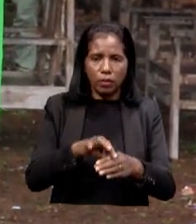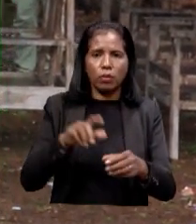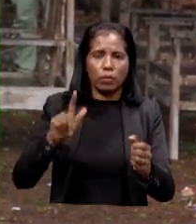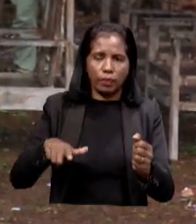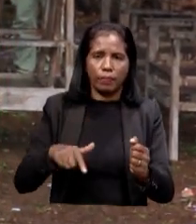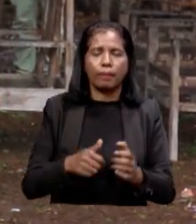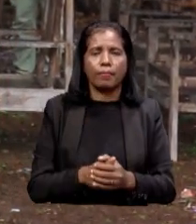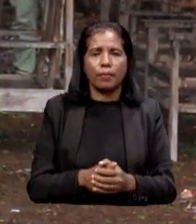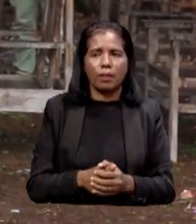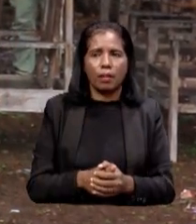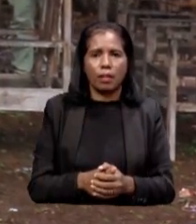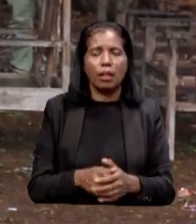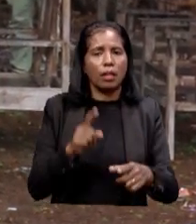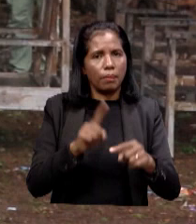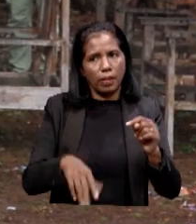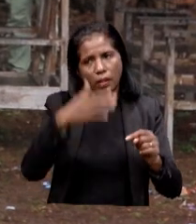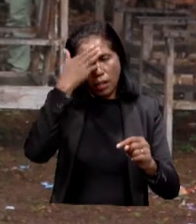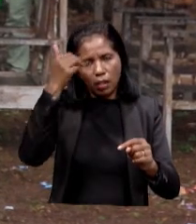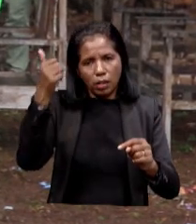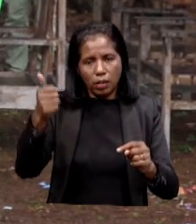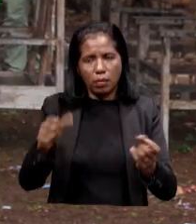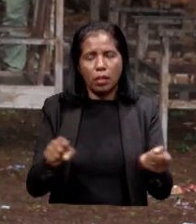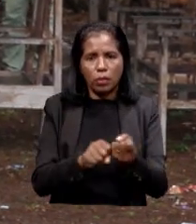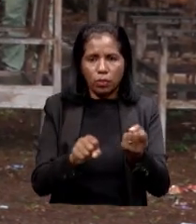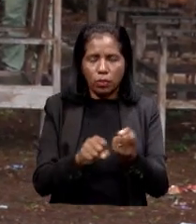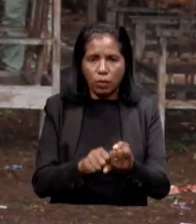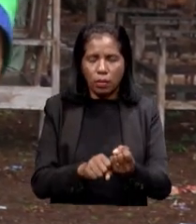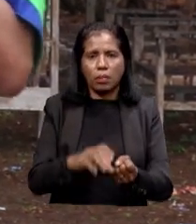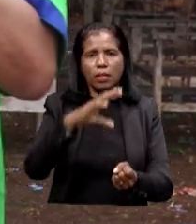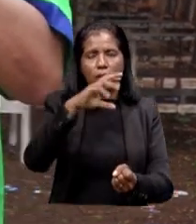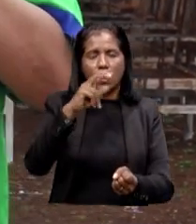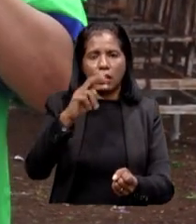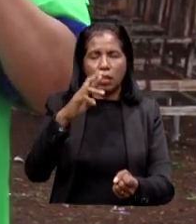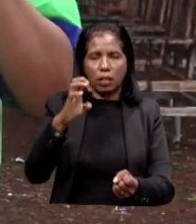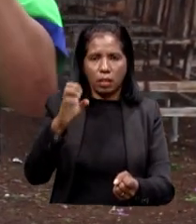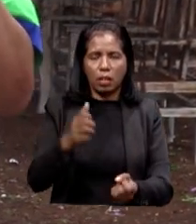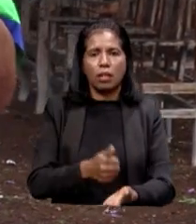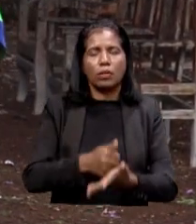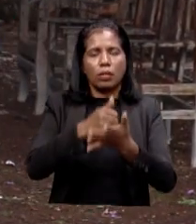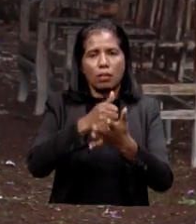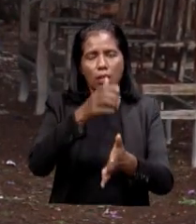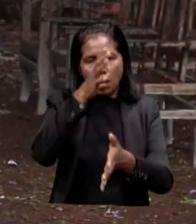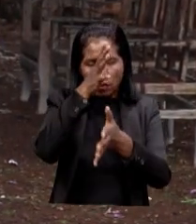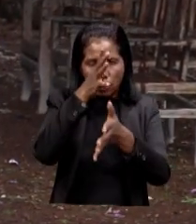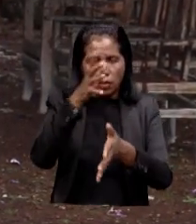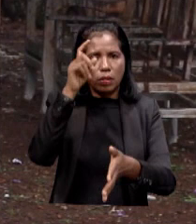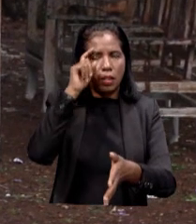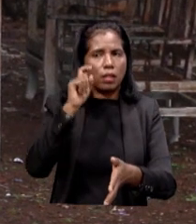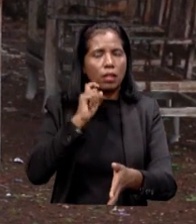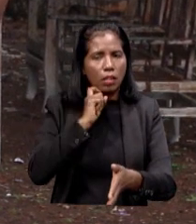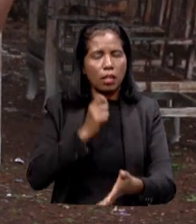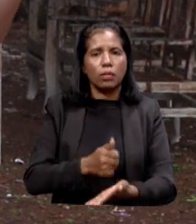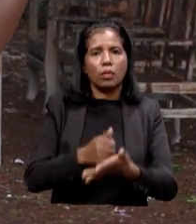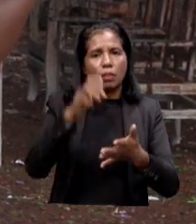Que está no ar? Apoio para CNRT, apoio para avô. Apoio para avô